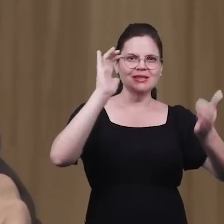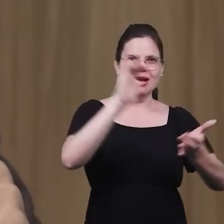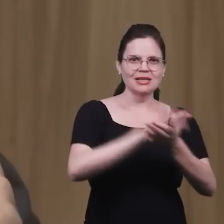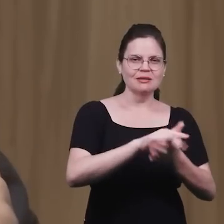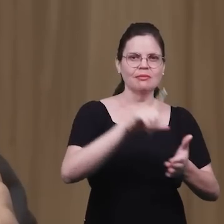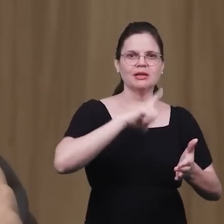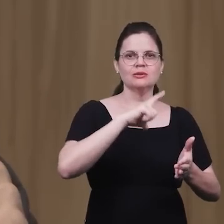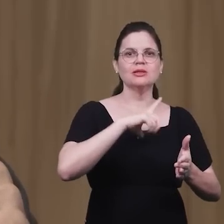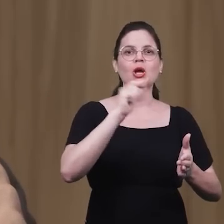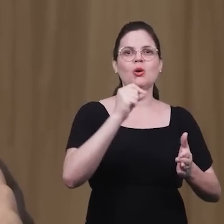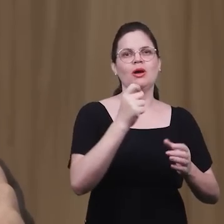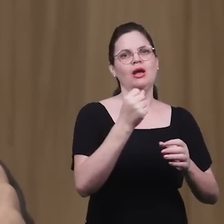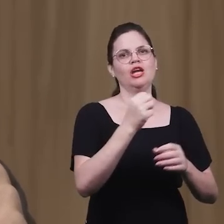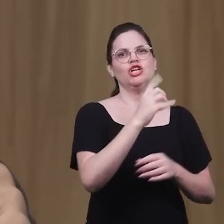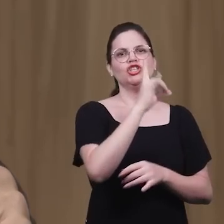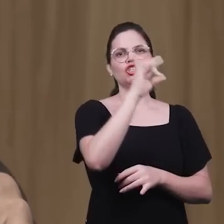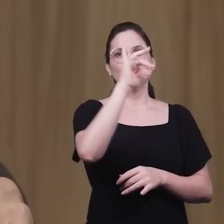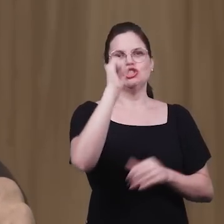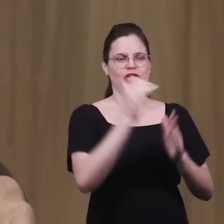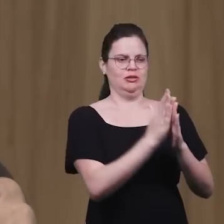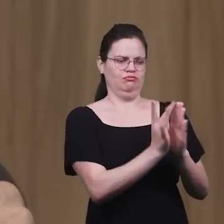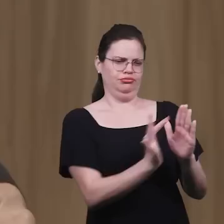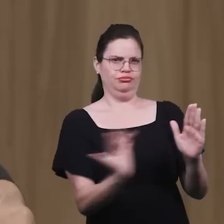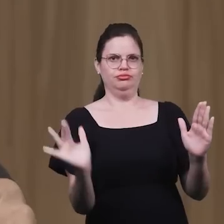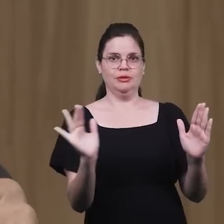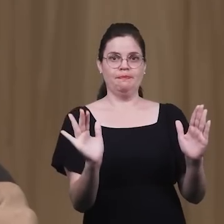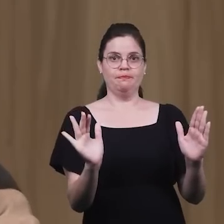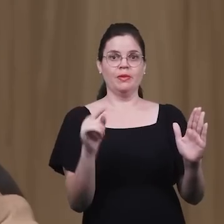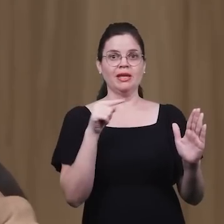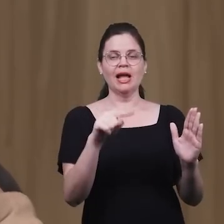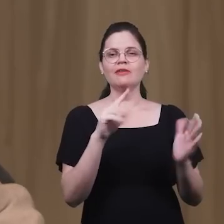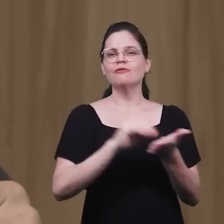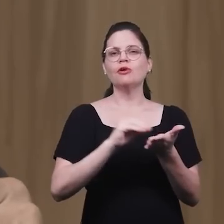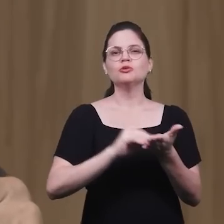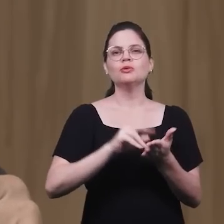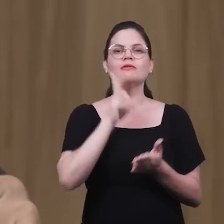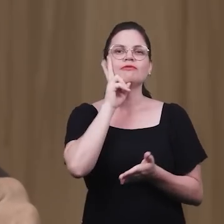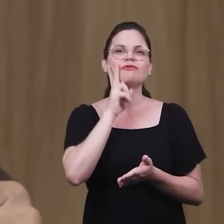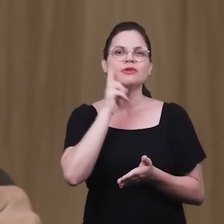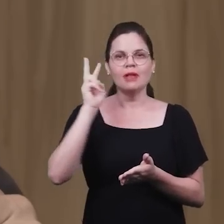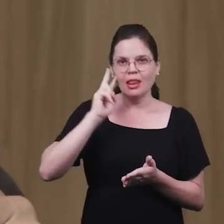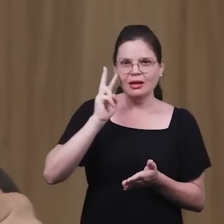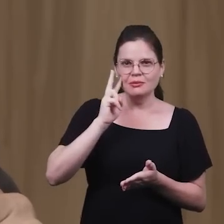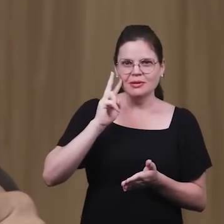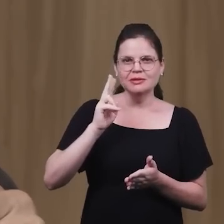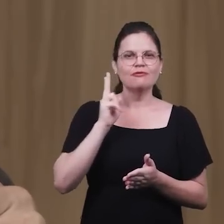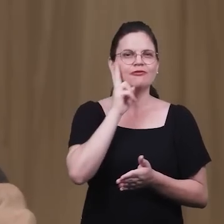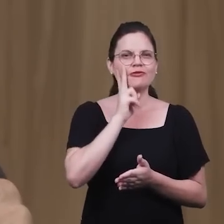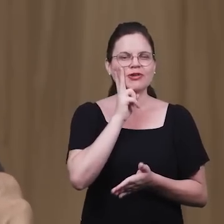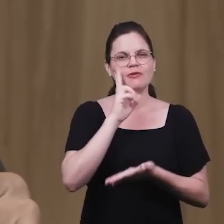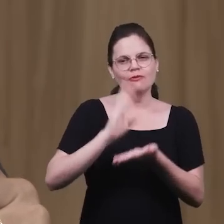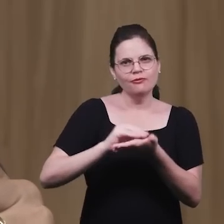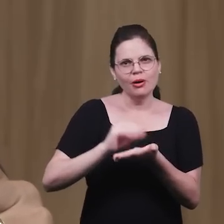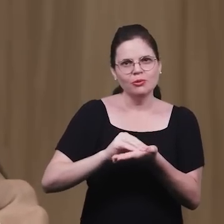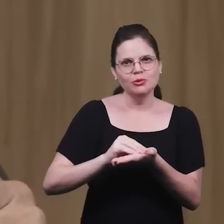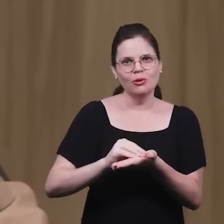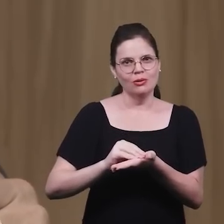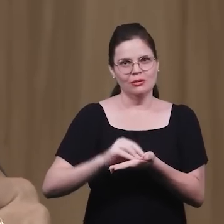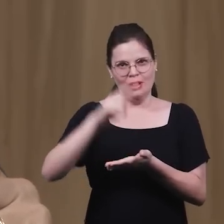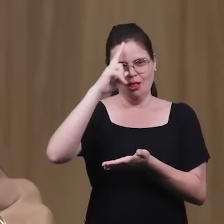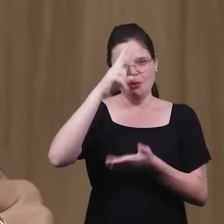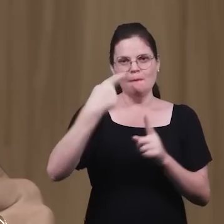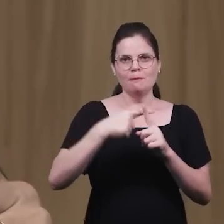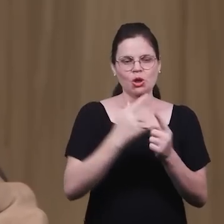dias, você tem ali a figura do vinho, que era o derramar do Espírito Santo, a operação do Espírito Santo. E há um